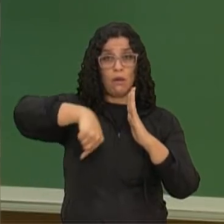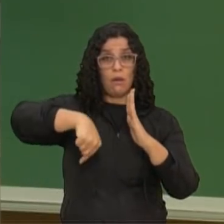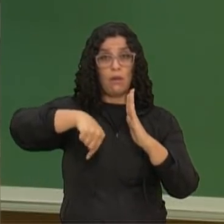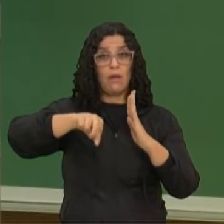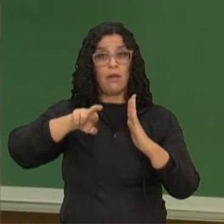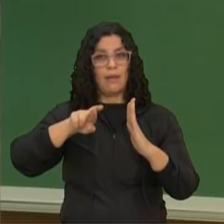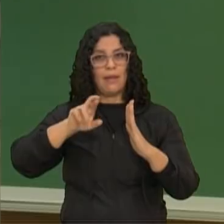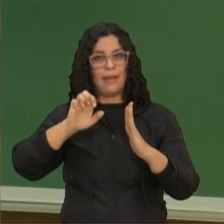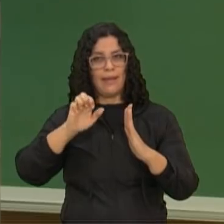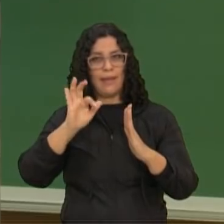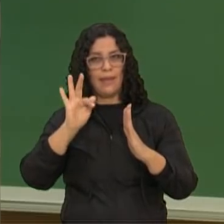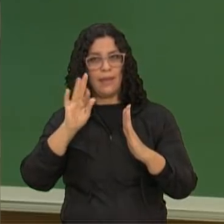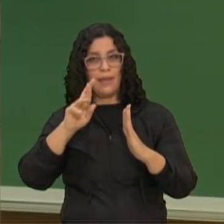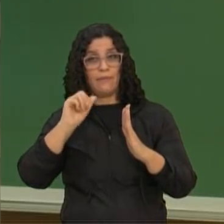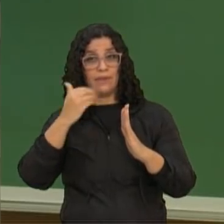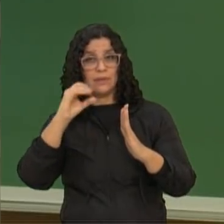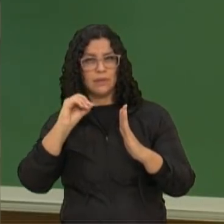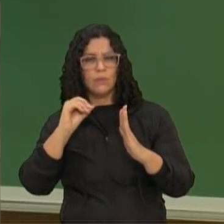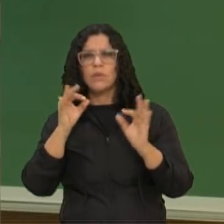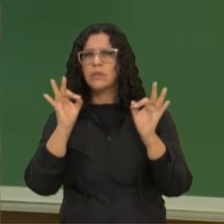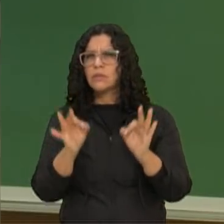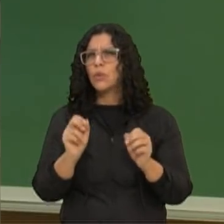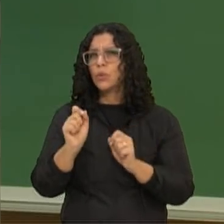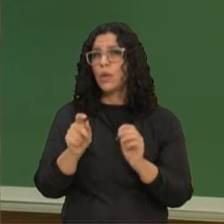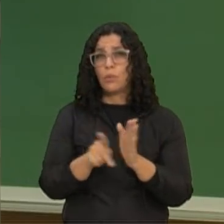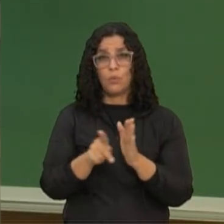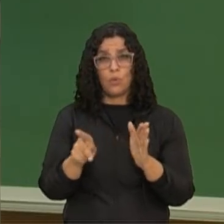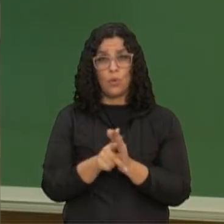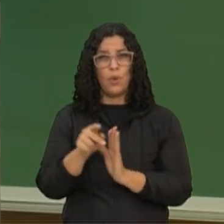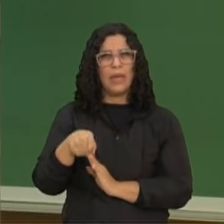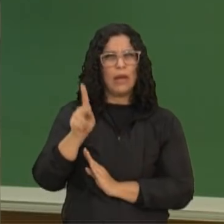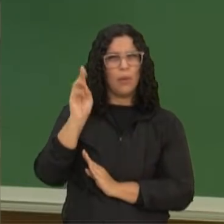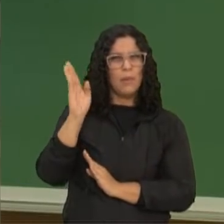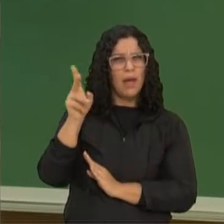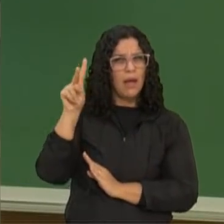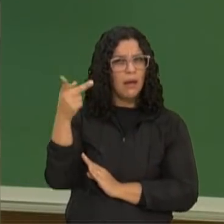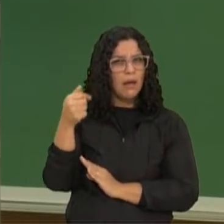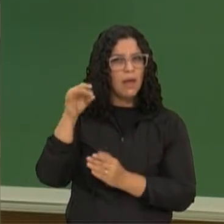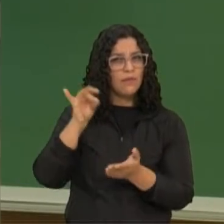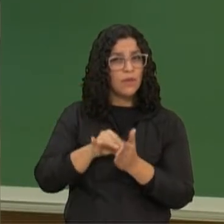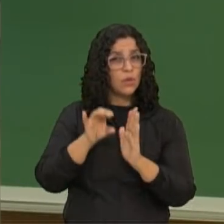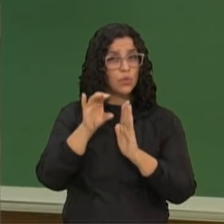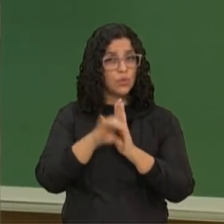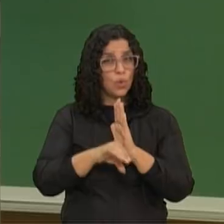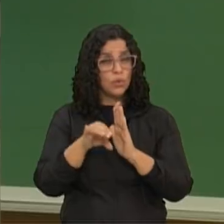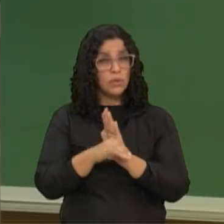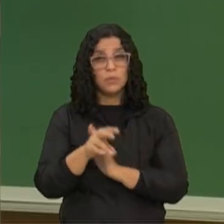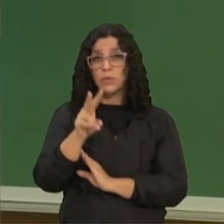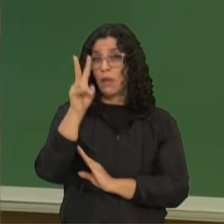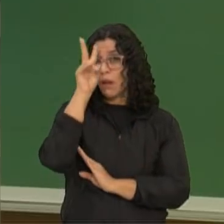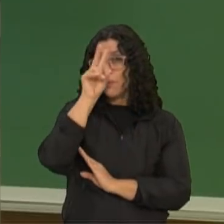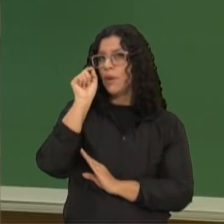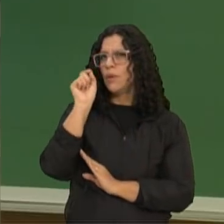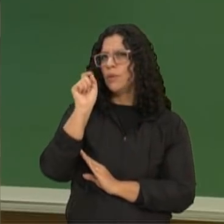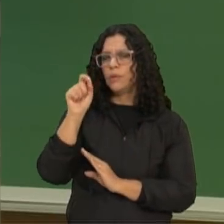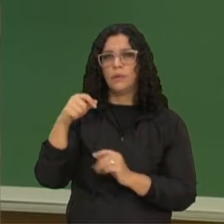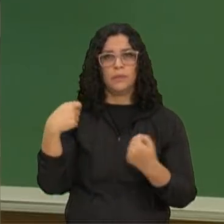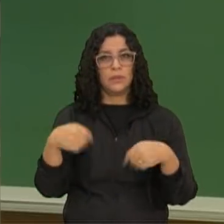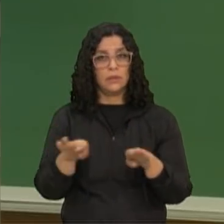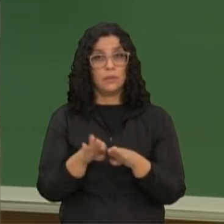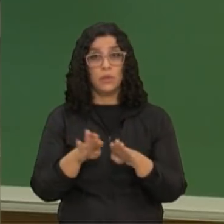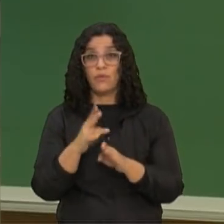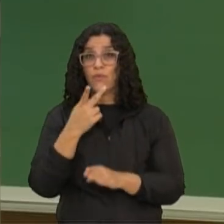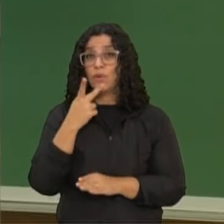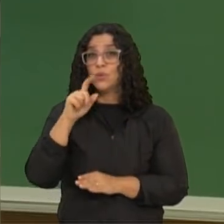afirmar. Então, na primeira, a unidade de medida é definida como quilômetro por hora. Então, um conceito que você tem que estar levando em consideração é que